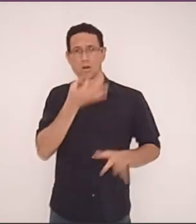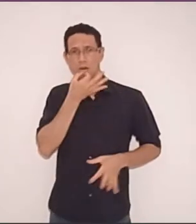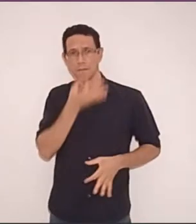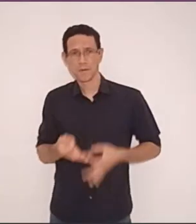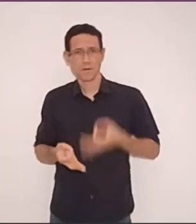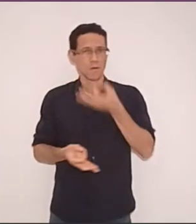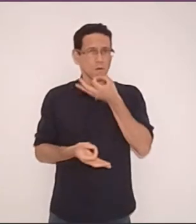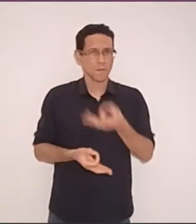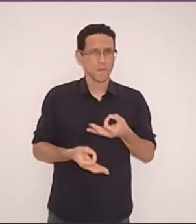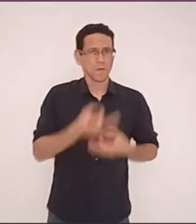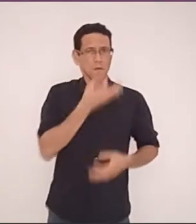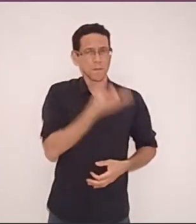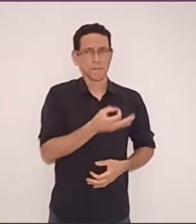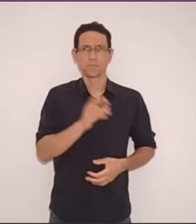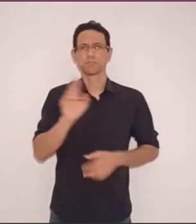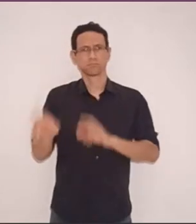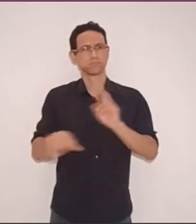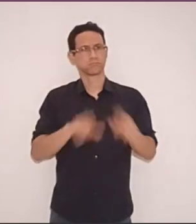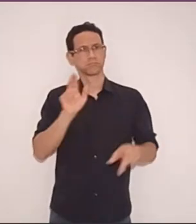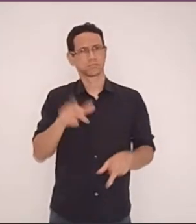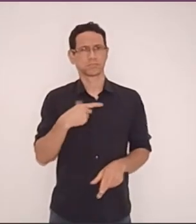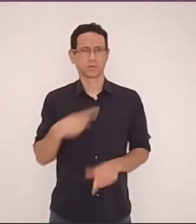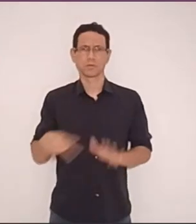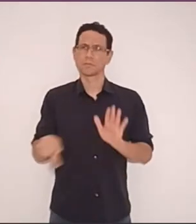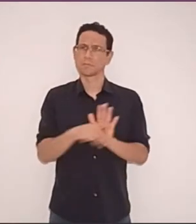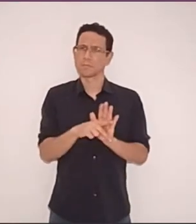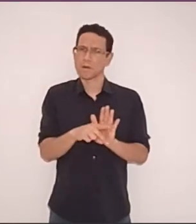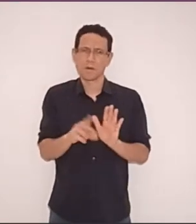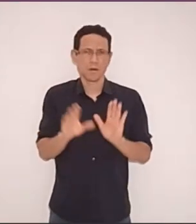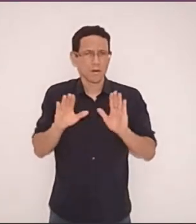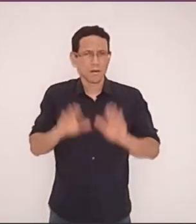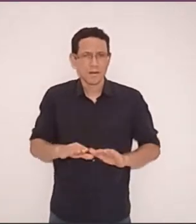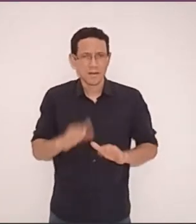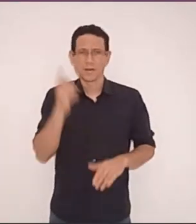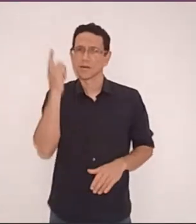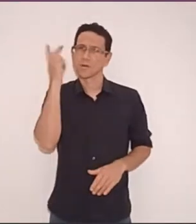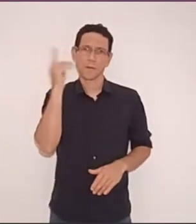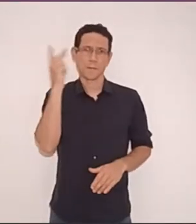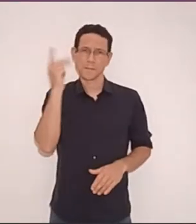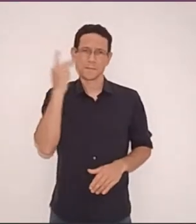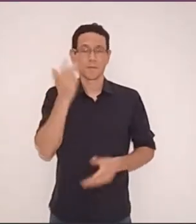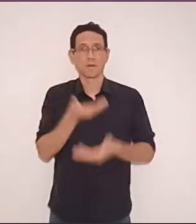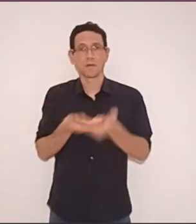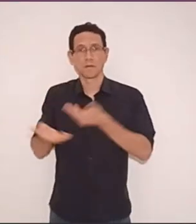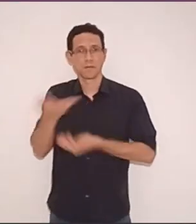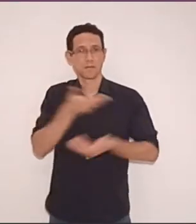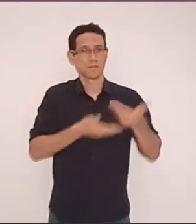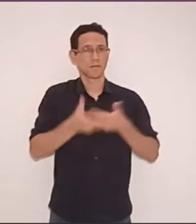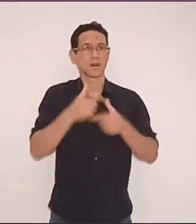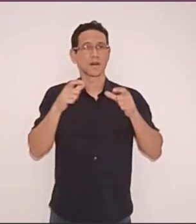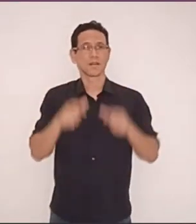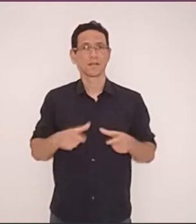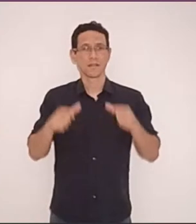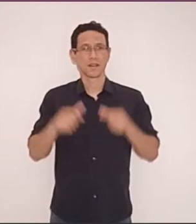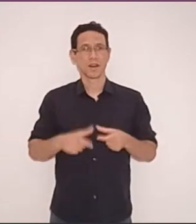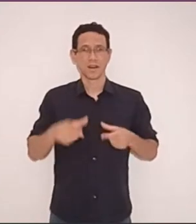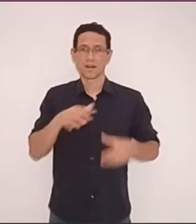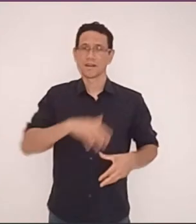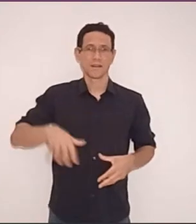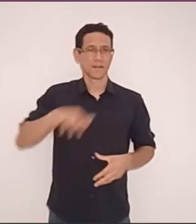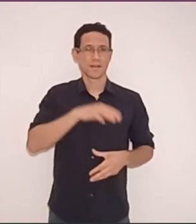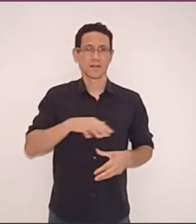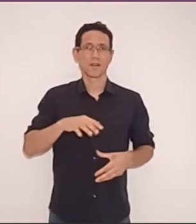vida e que a gente precisa colaborar para poder ocupar o território da melhor maneira possível tem que tomar